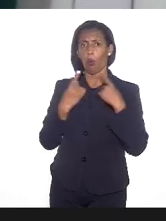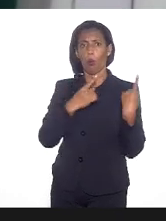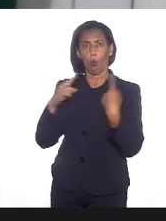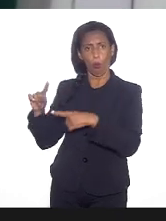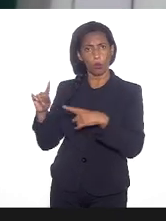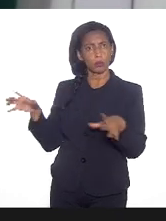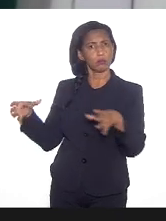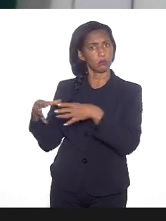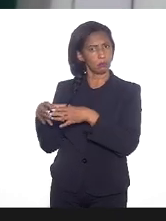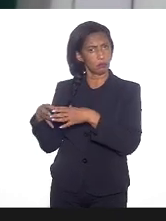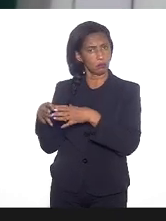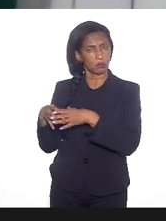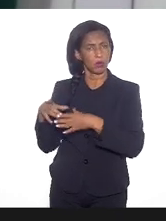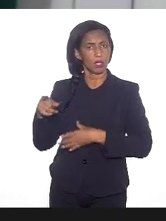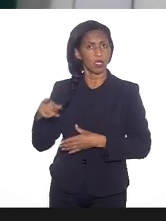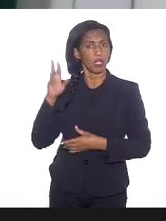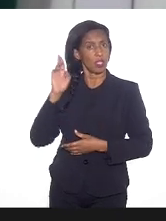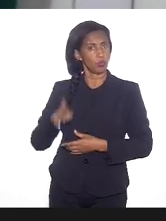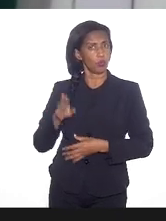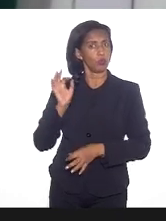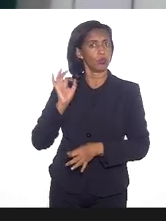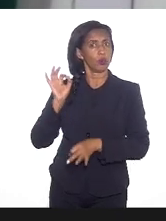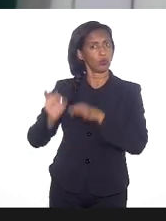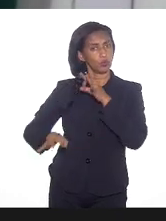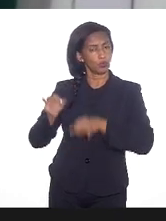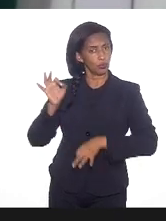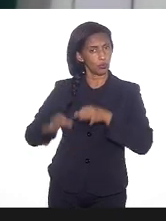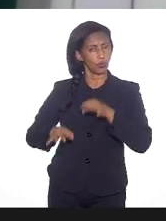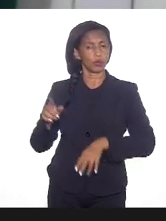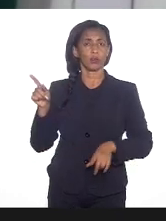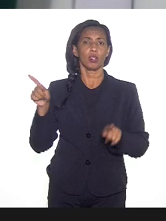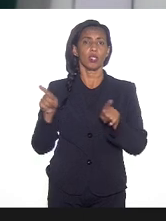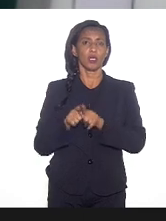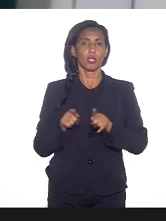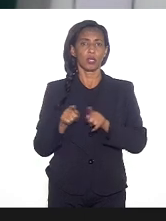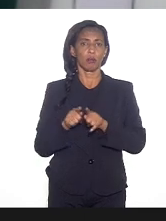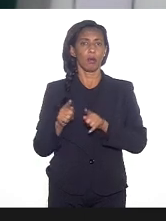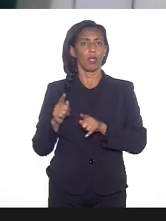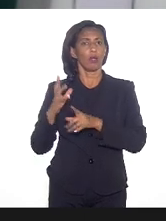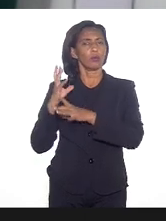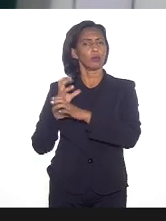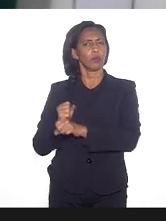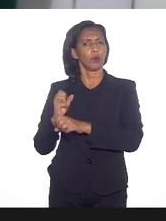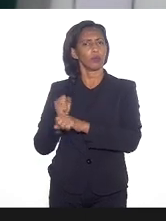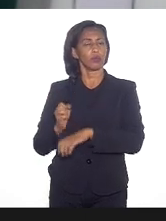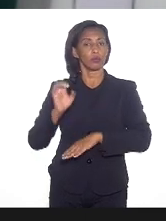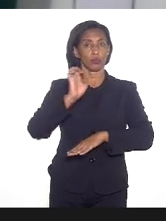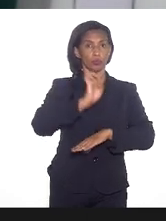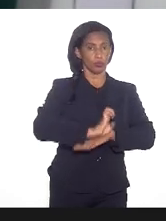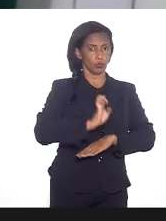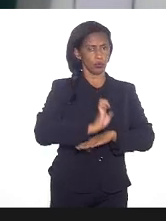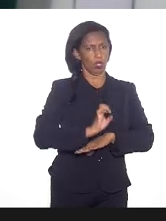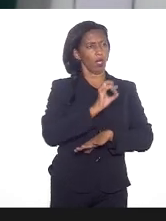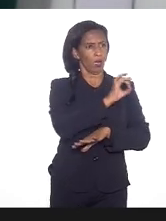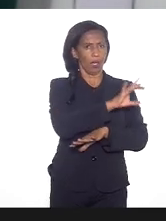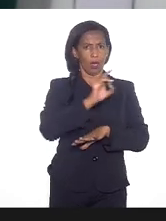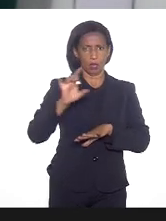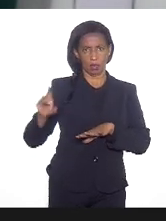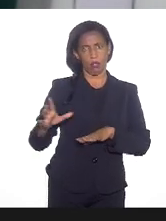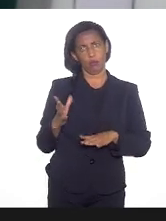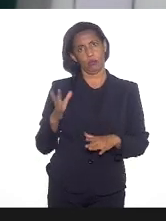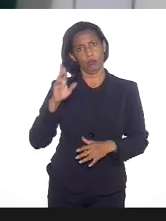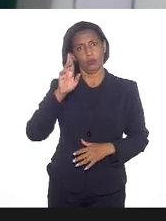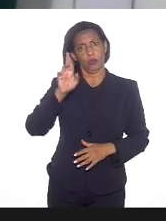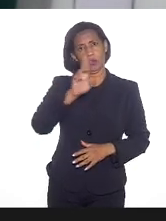que respondam na Justiça por isso, né, e, ao mesmo tempo, ao Tribunal de Contas do Estado, né, claro, cada órgão tem